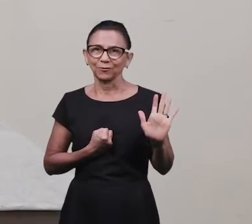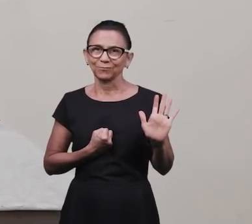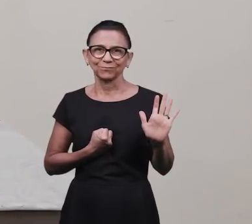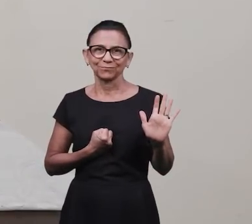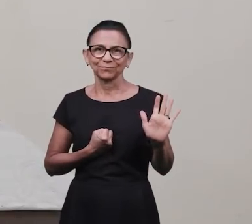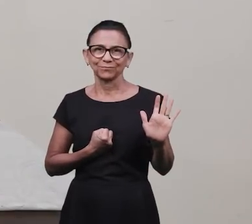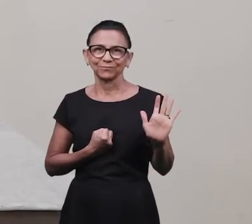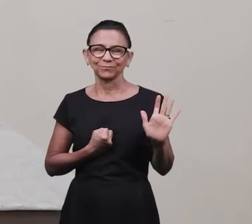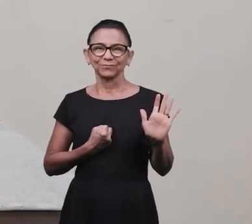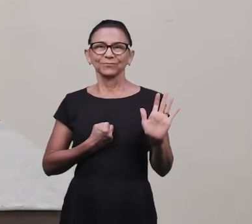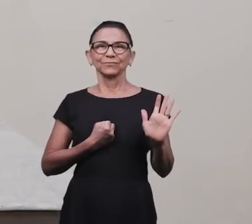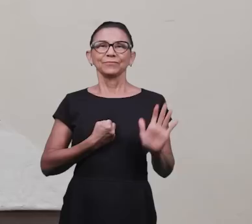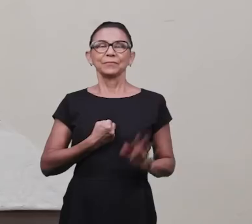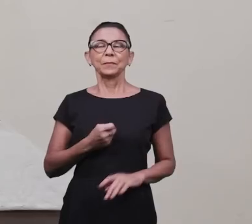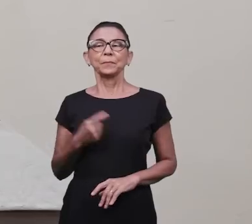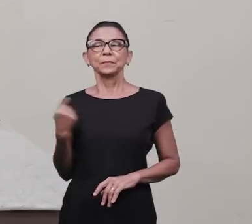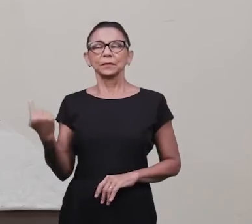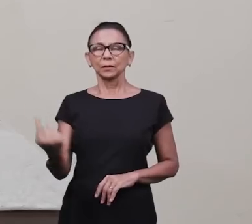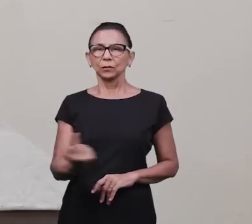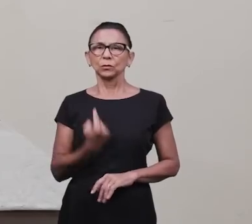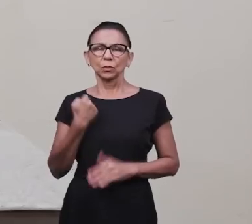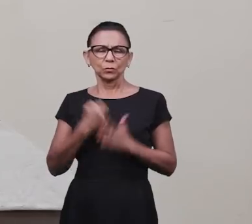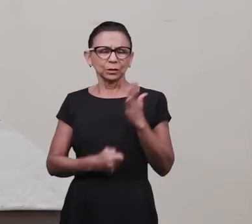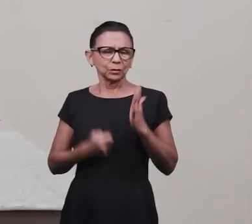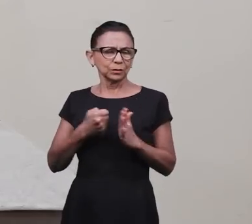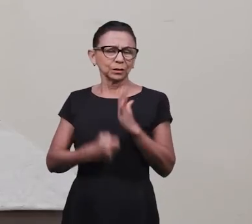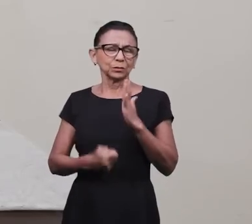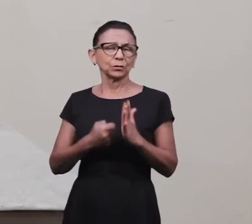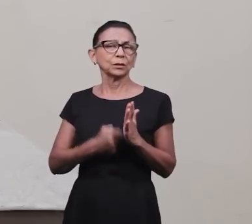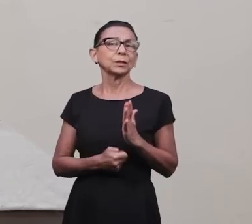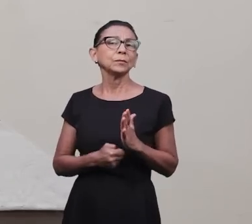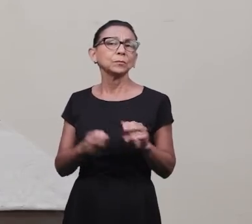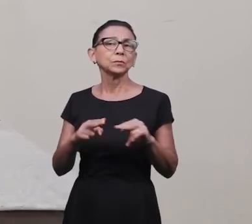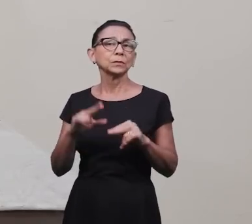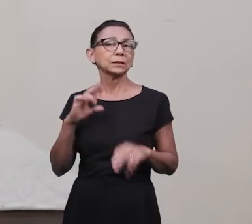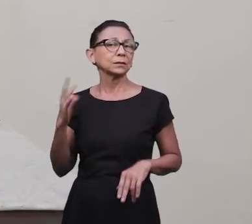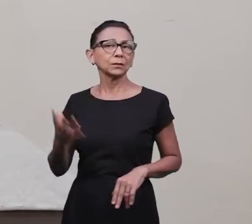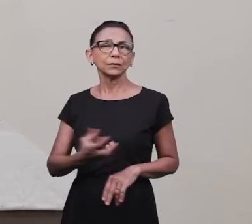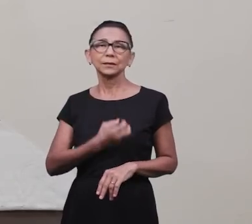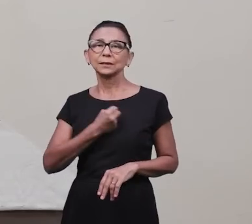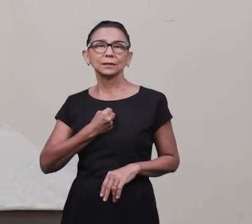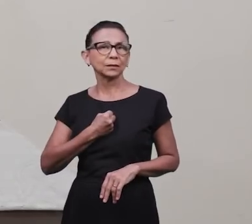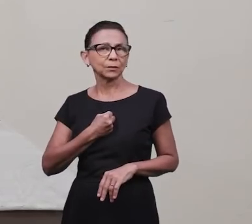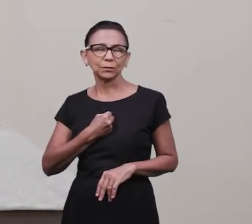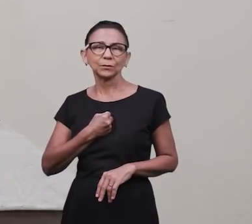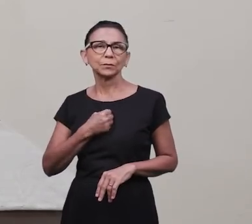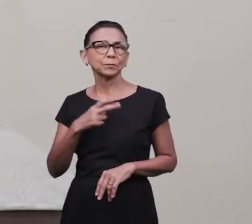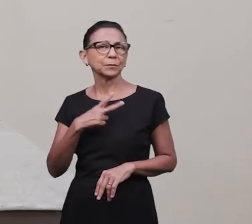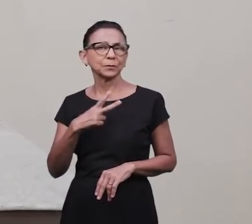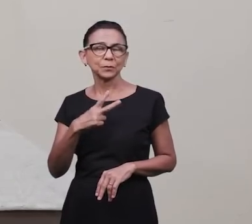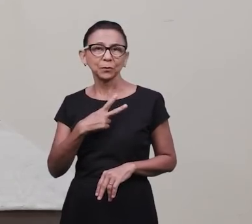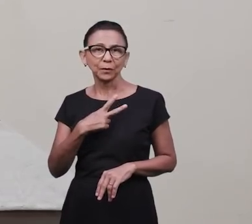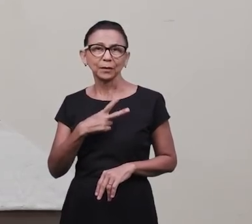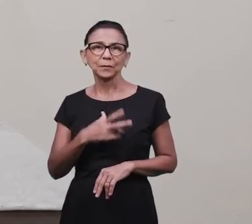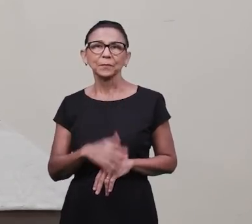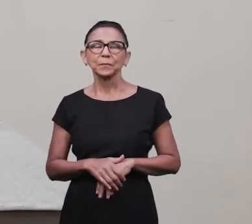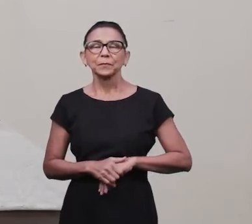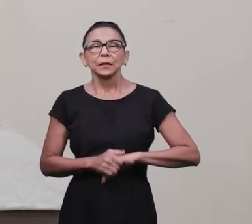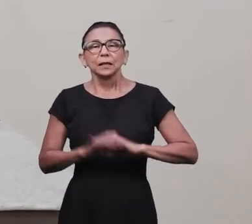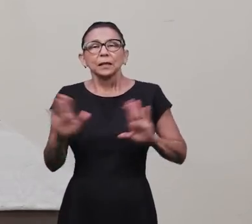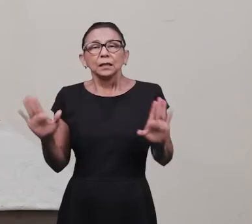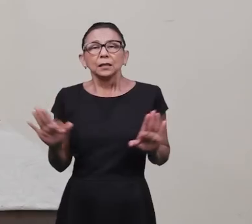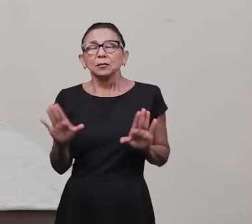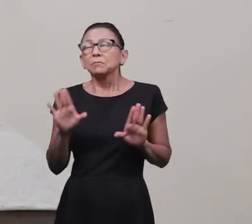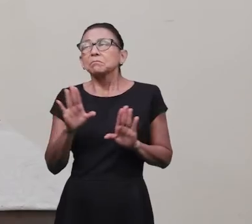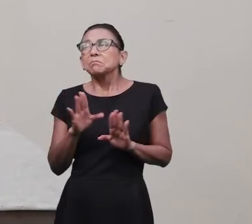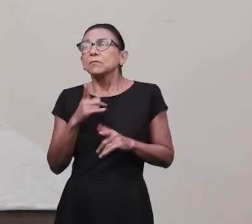por isso, porque nós estamos trabalhando em função da nossa própria salvação. E tudo mais quanto o Senhor desejar acrescentar à nossa